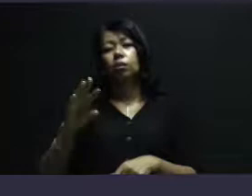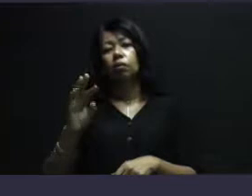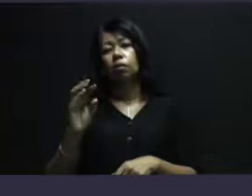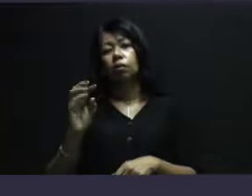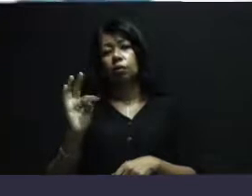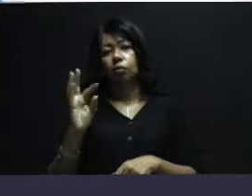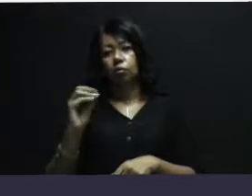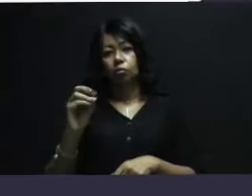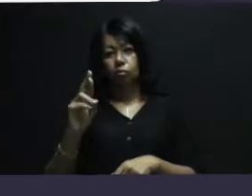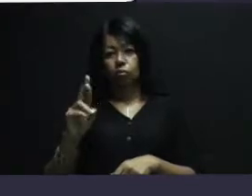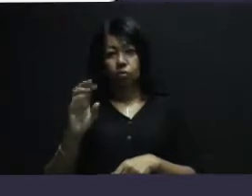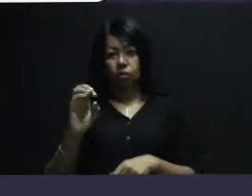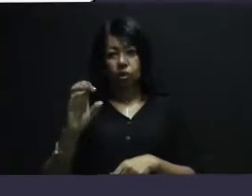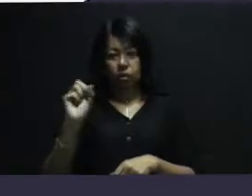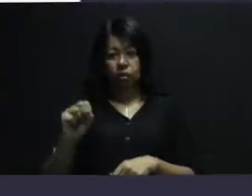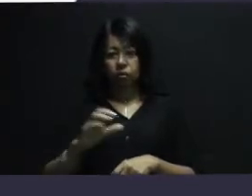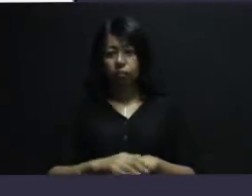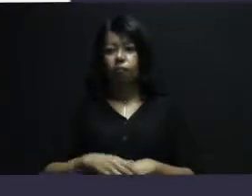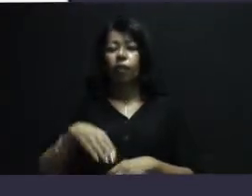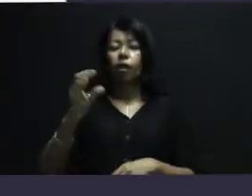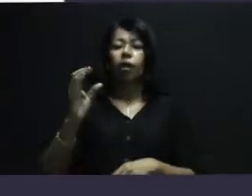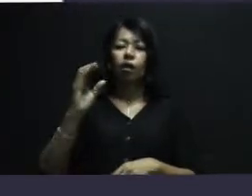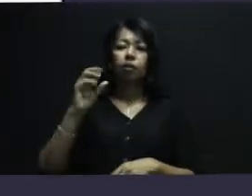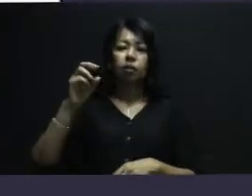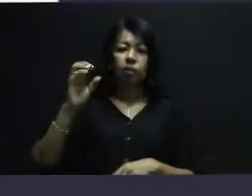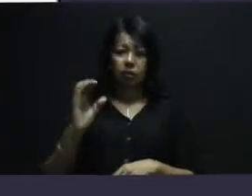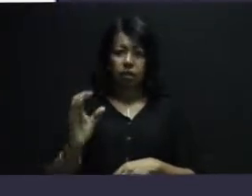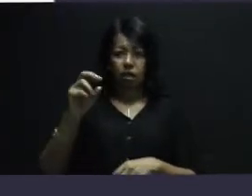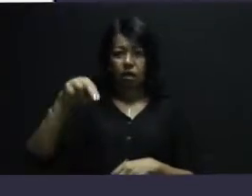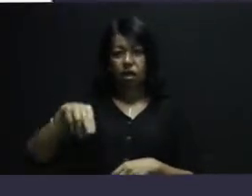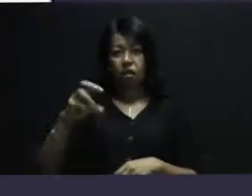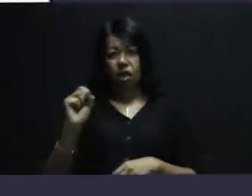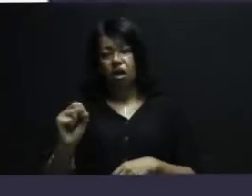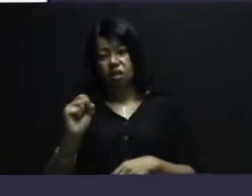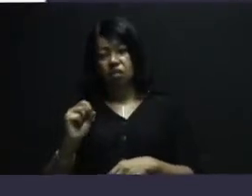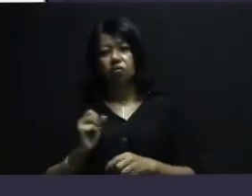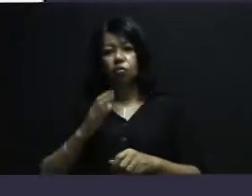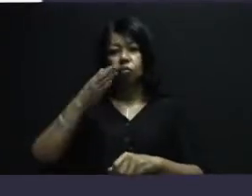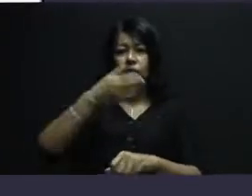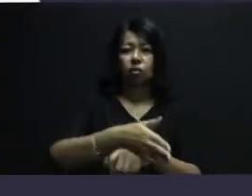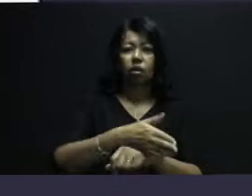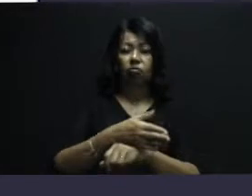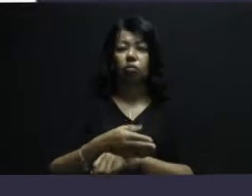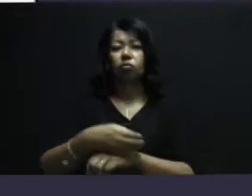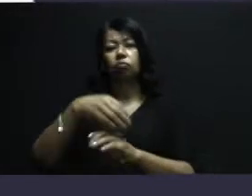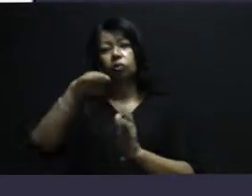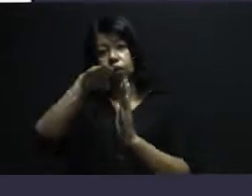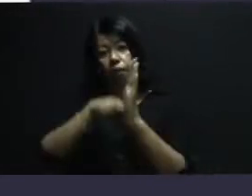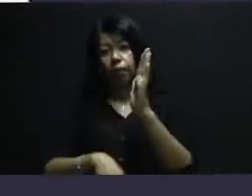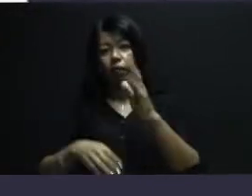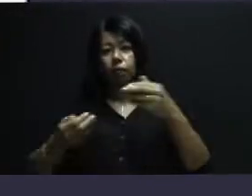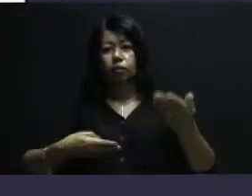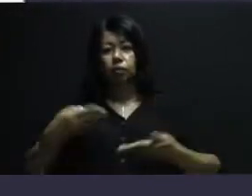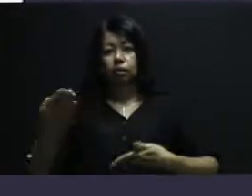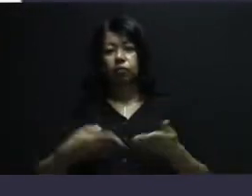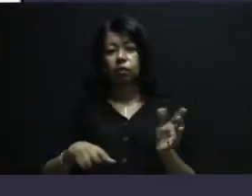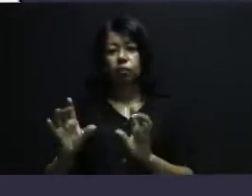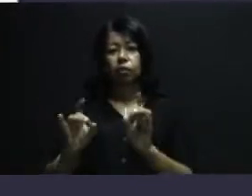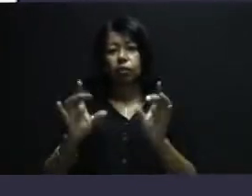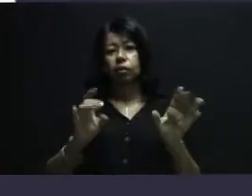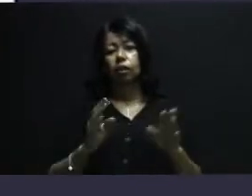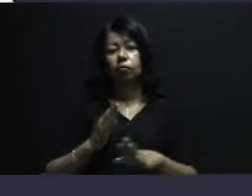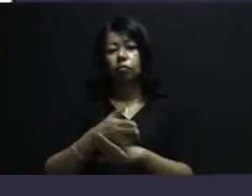2013, SCNES. Inclusão do profissional de educação física na tabela de serviços especializados do Sistema